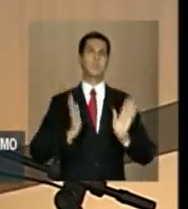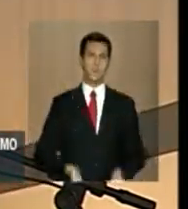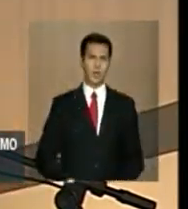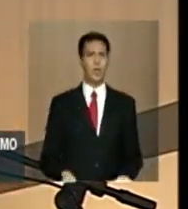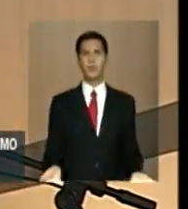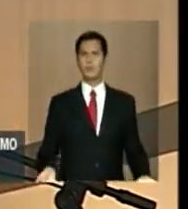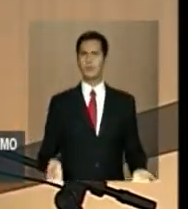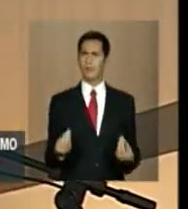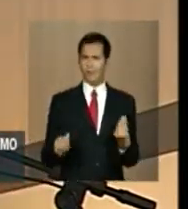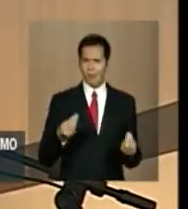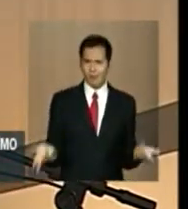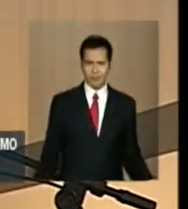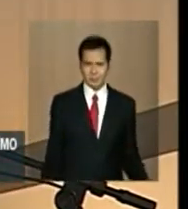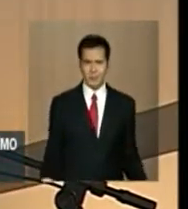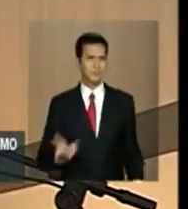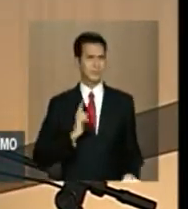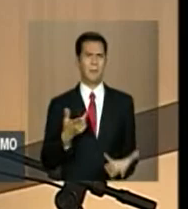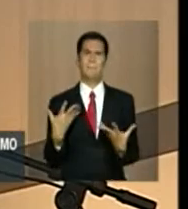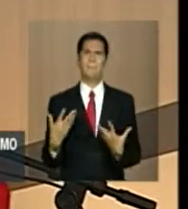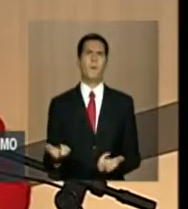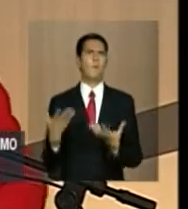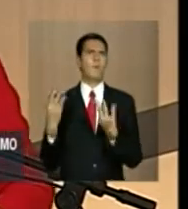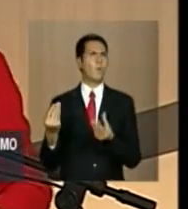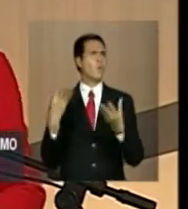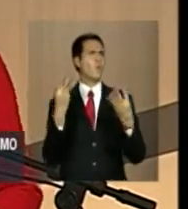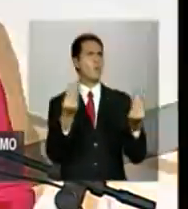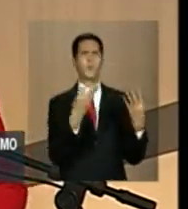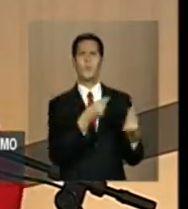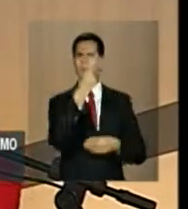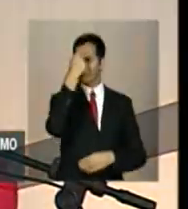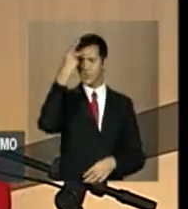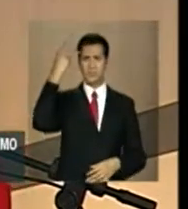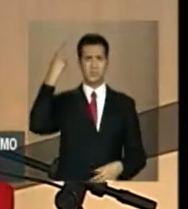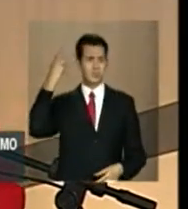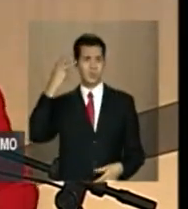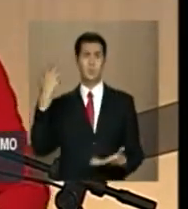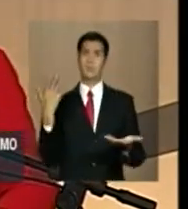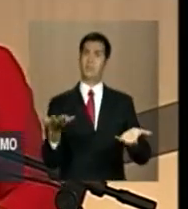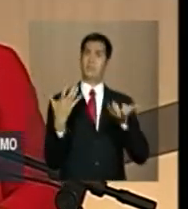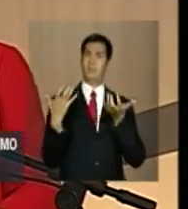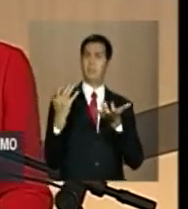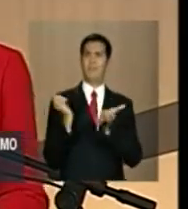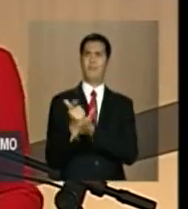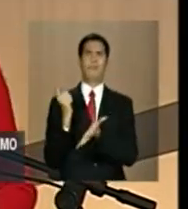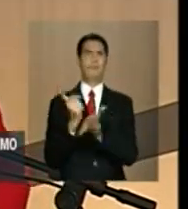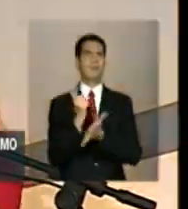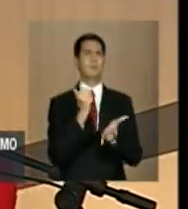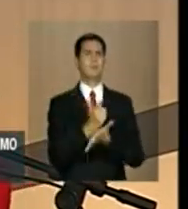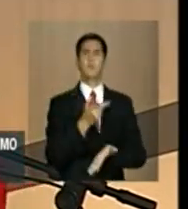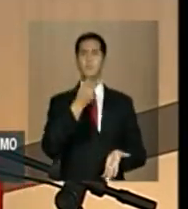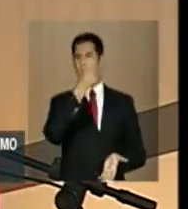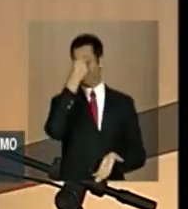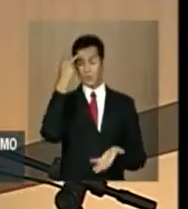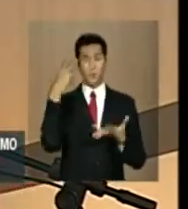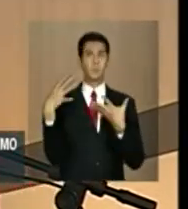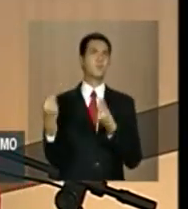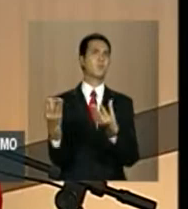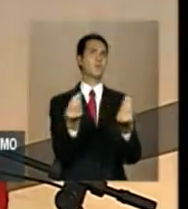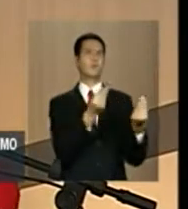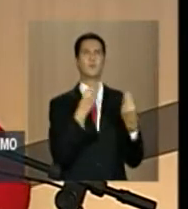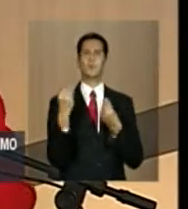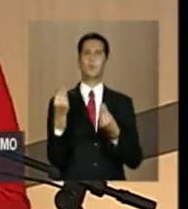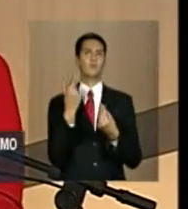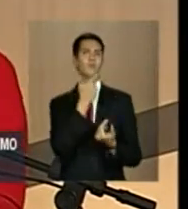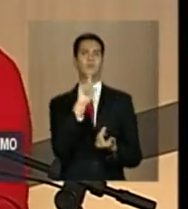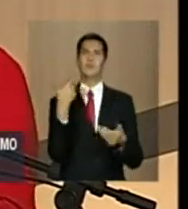esse país tem uma demanda reprimida? Tem milhões e milhões de brasileiros que não têm acesso,